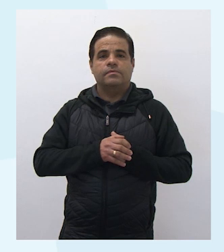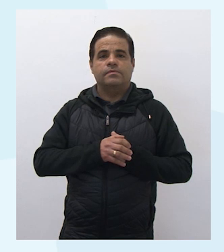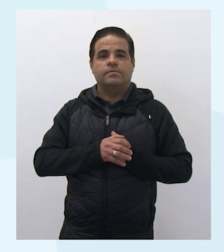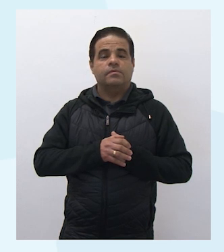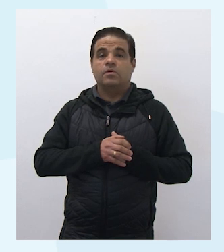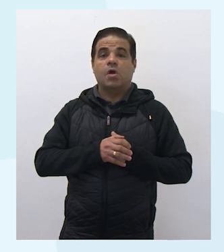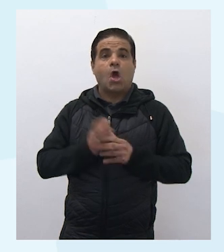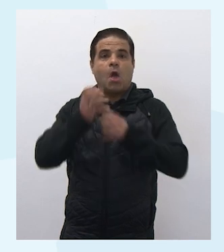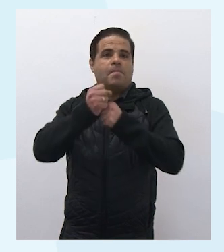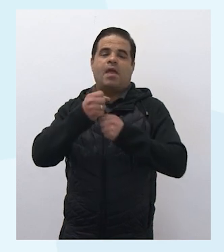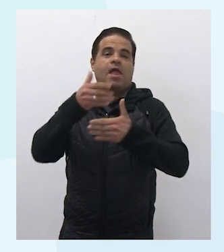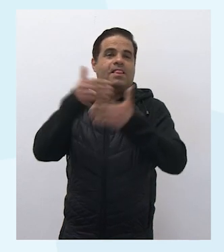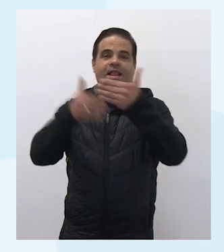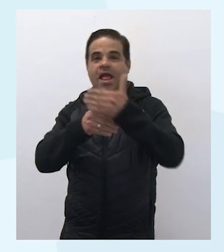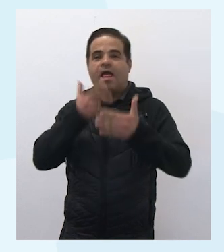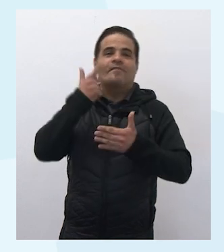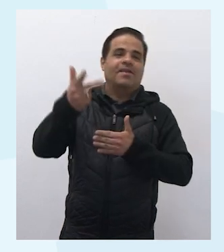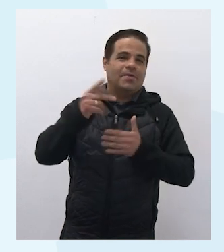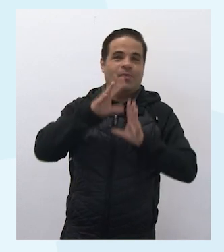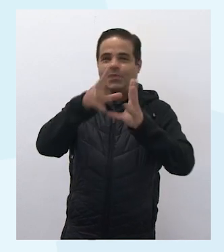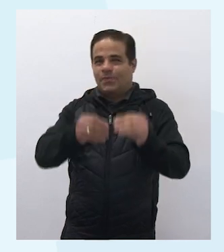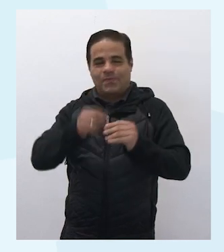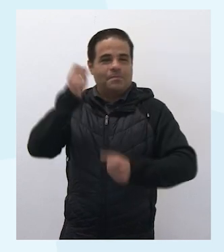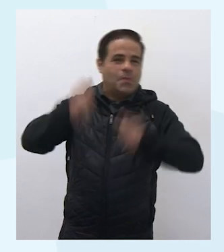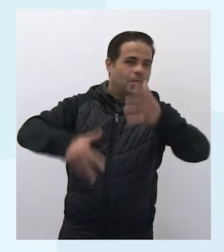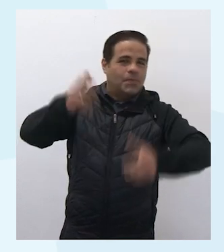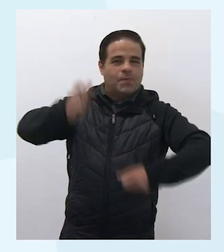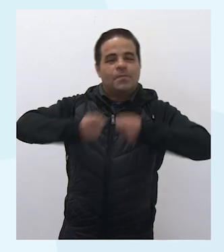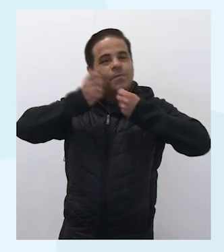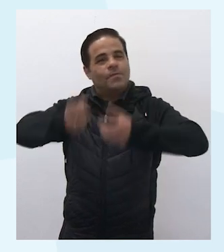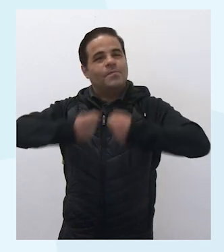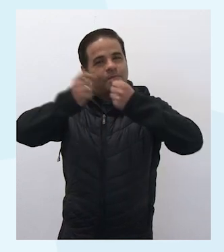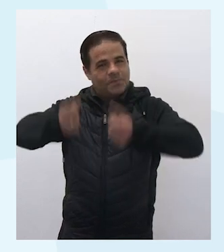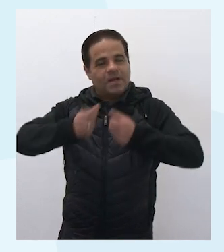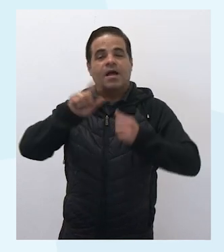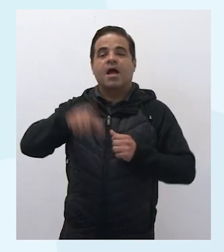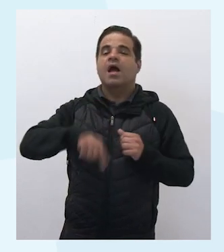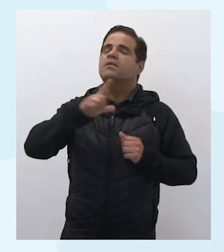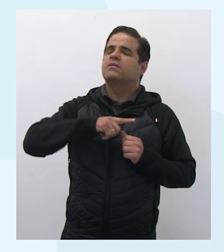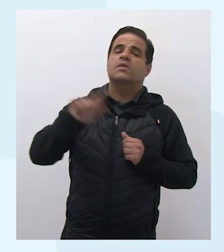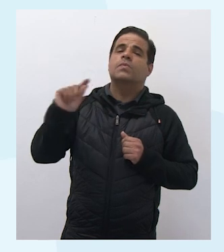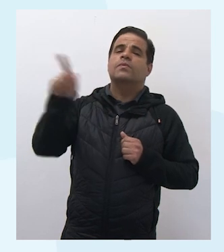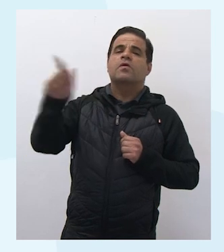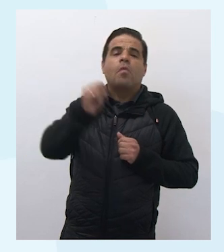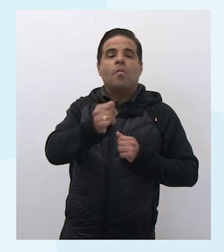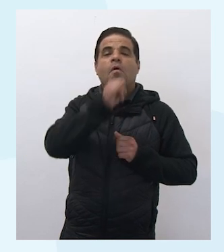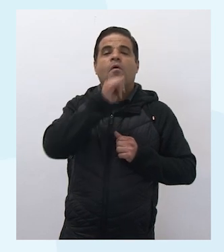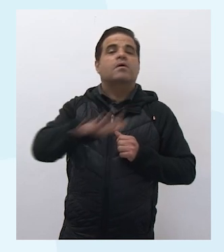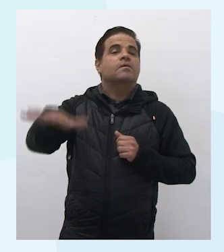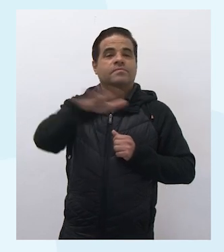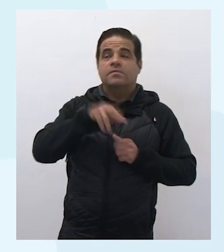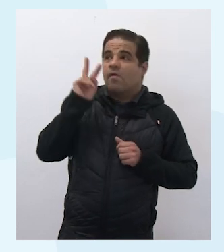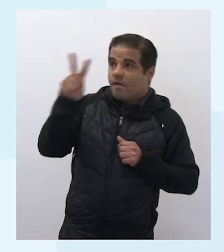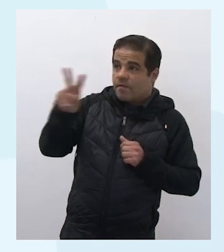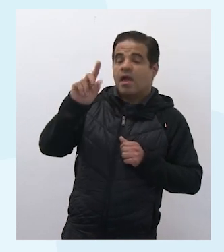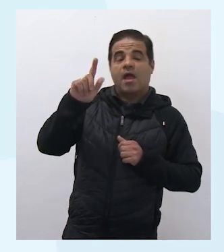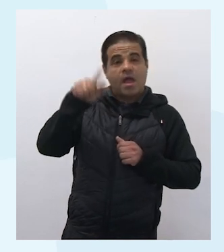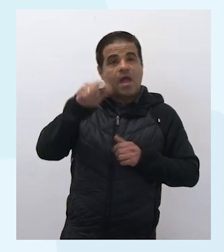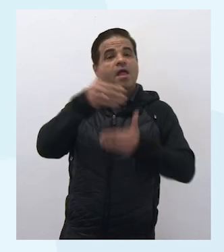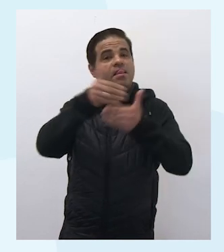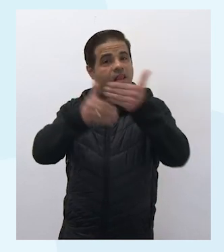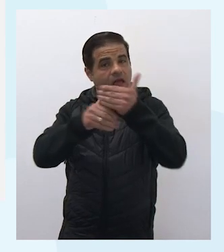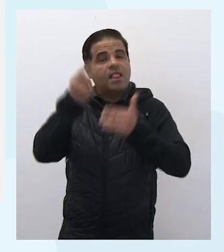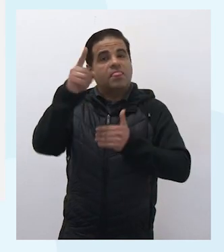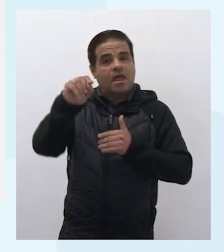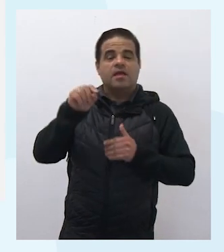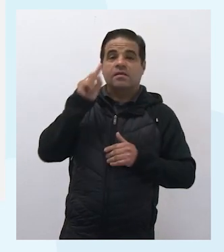Não me apeguei aos slides e acabei falando tudo de uma vez. A gente tem aí um exemplo para vocês no slide 10, esse aí que